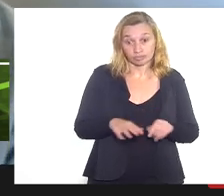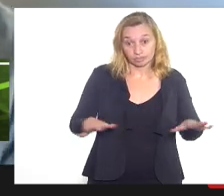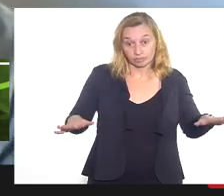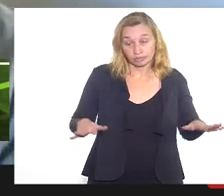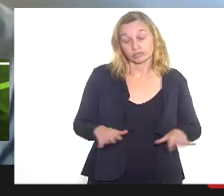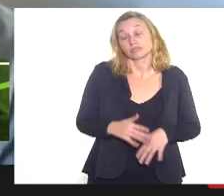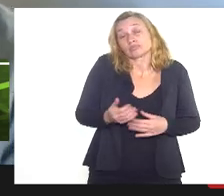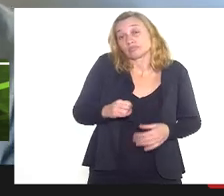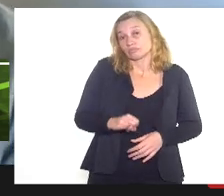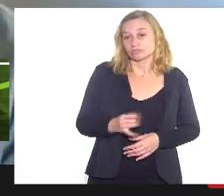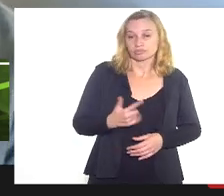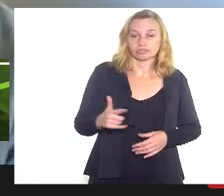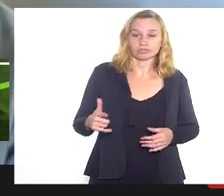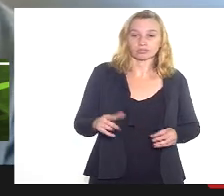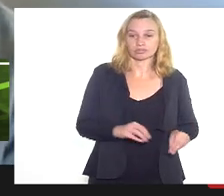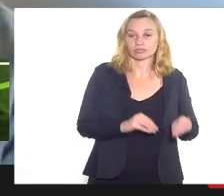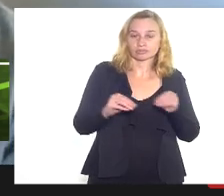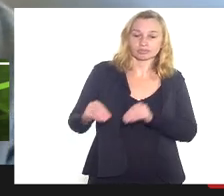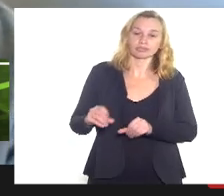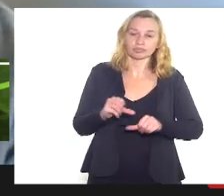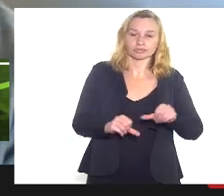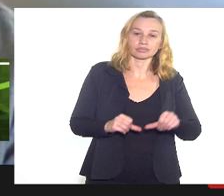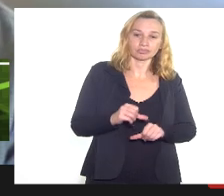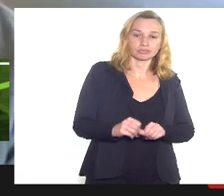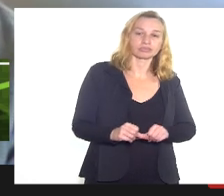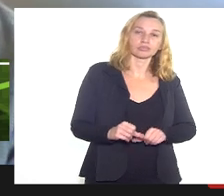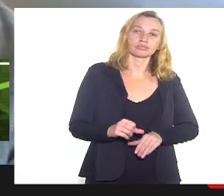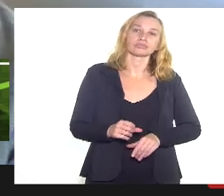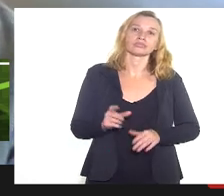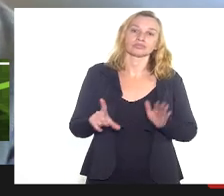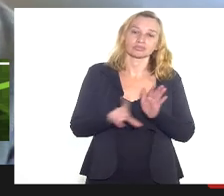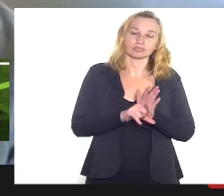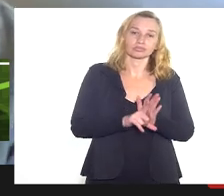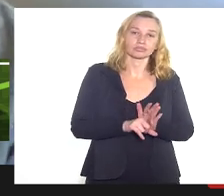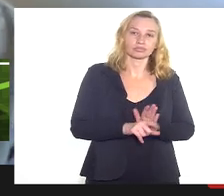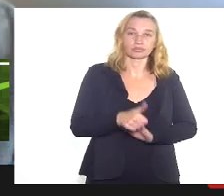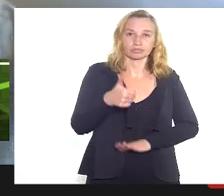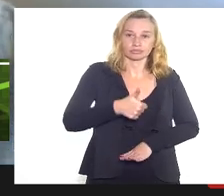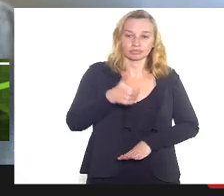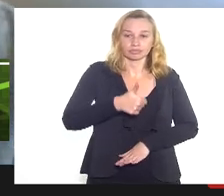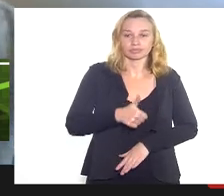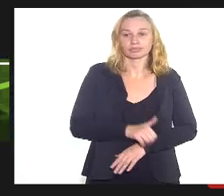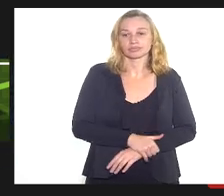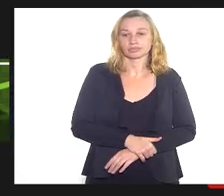haveria necessidade da mudança de legislação. Então,